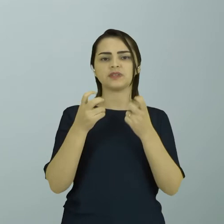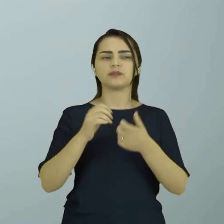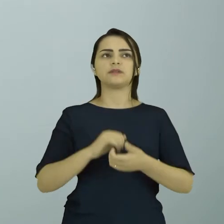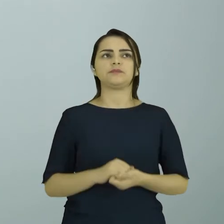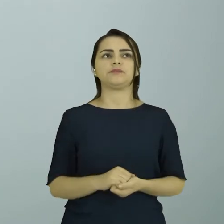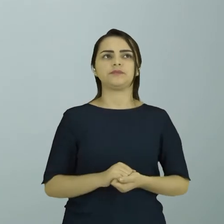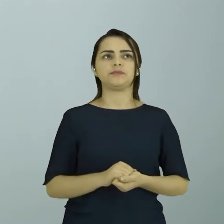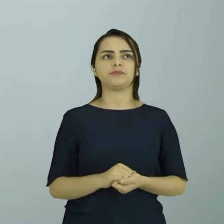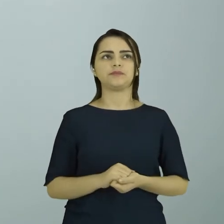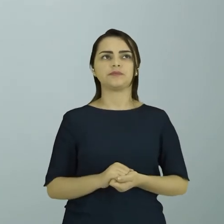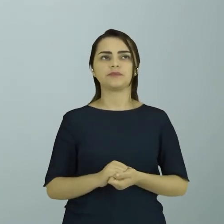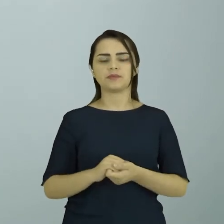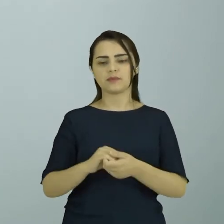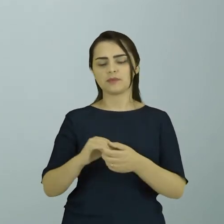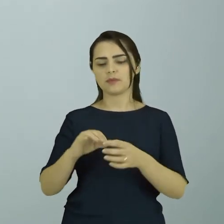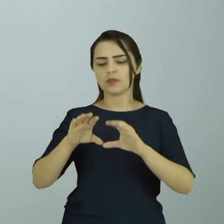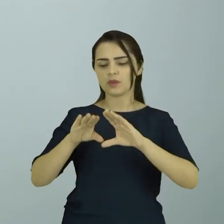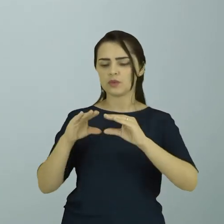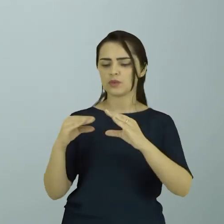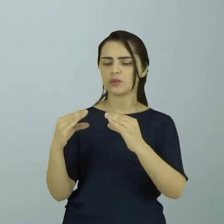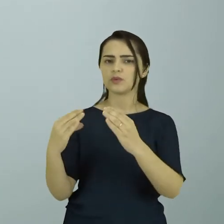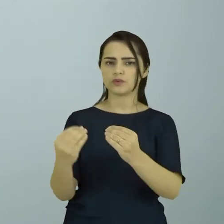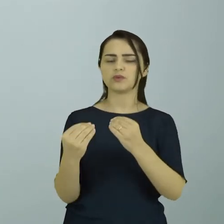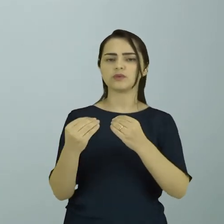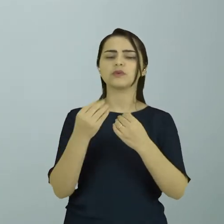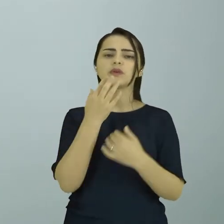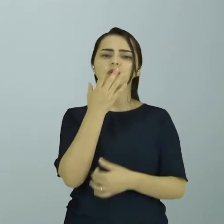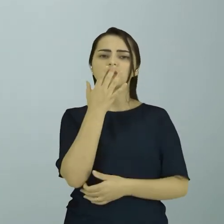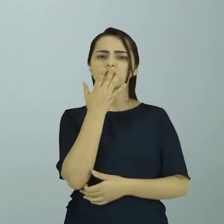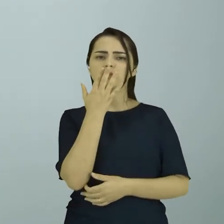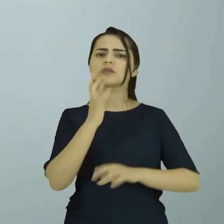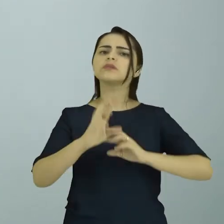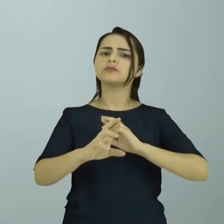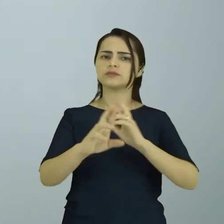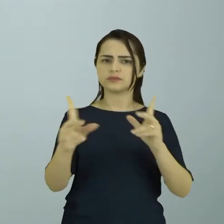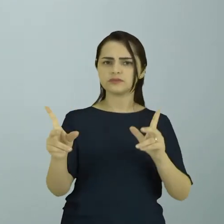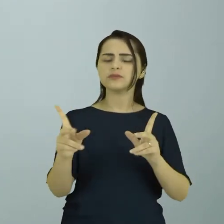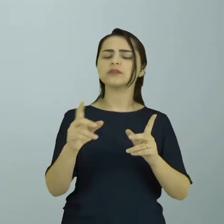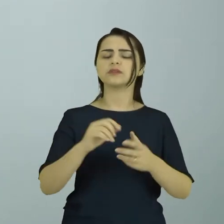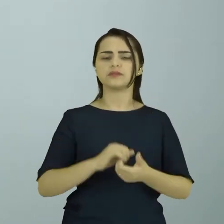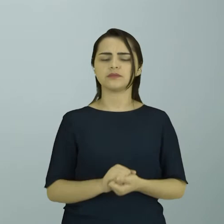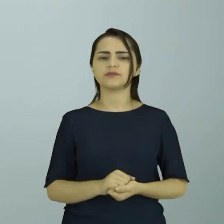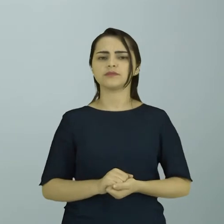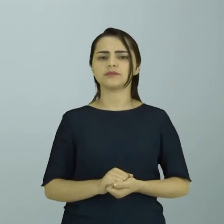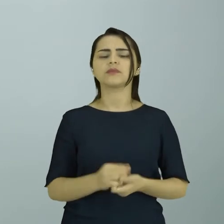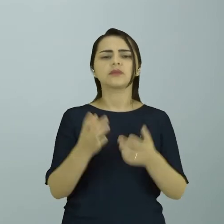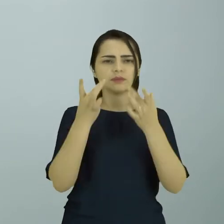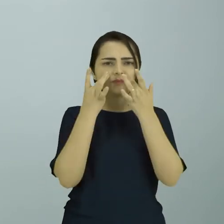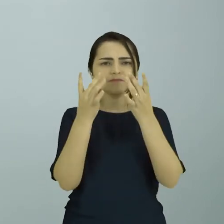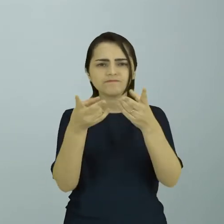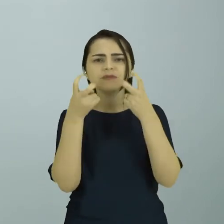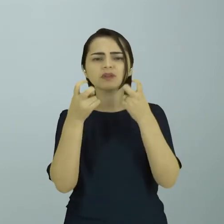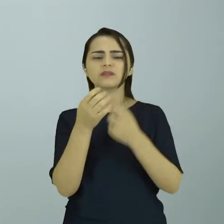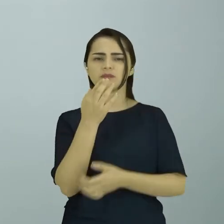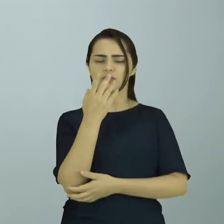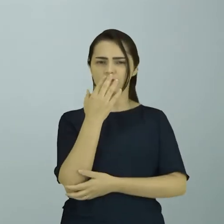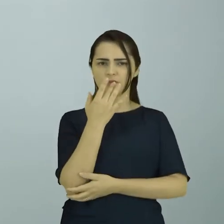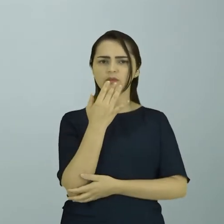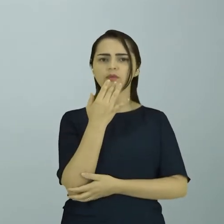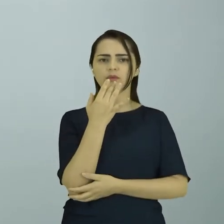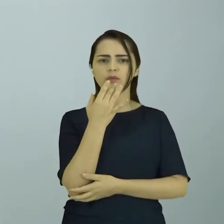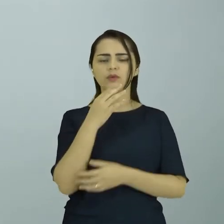que essa esponjinha ela está com um aspecto, com a coloração diferenciada. Então, observe que a cor está um